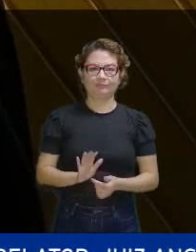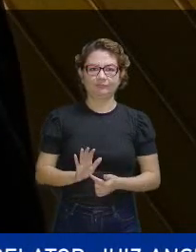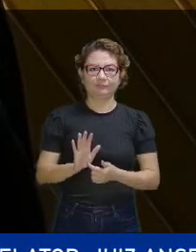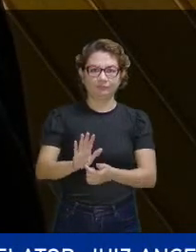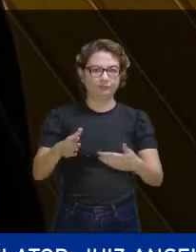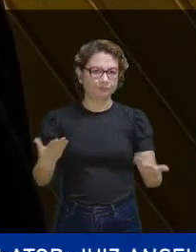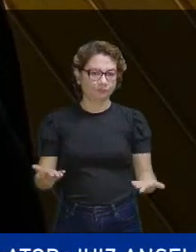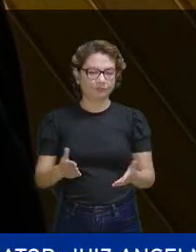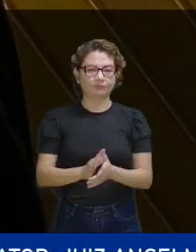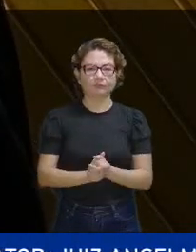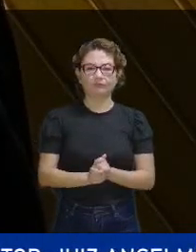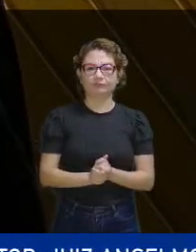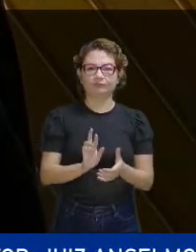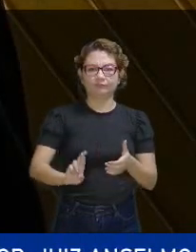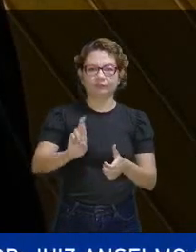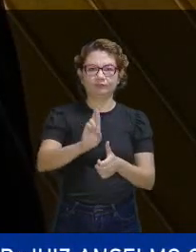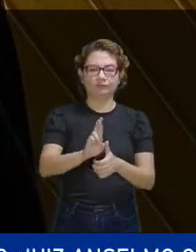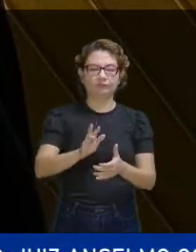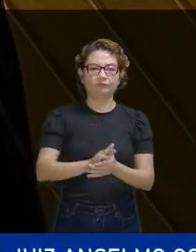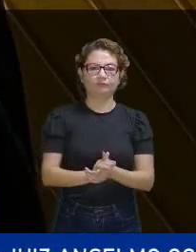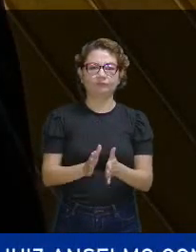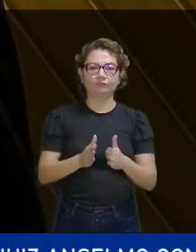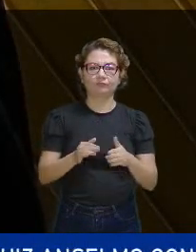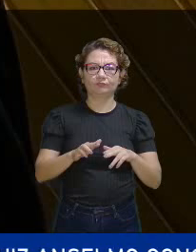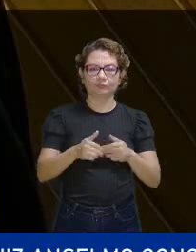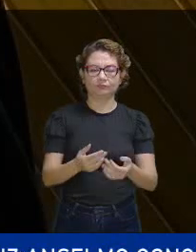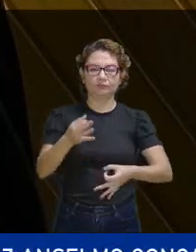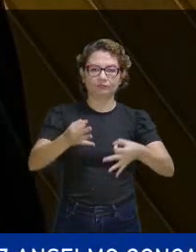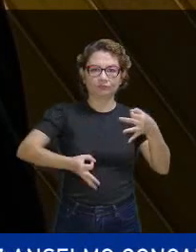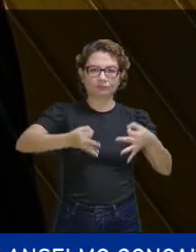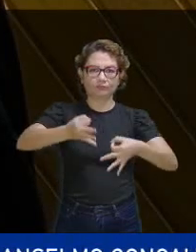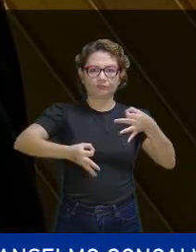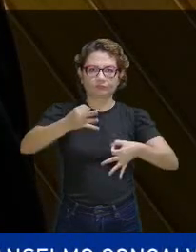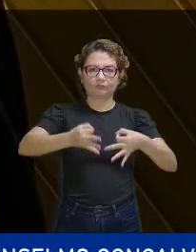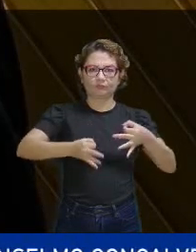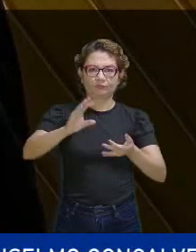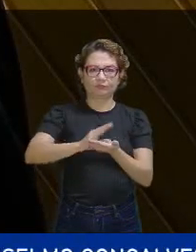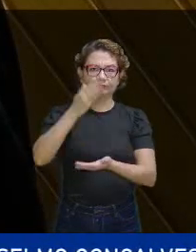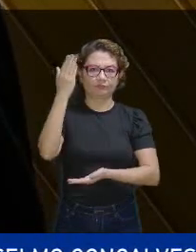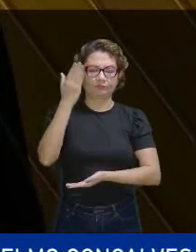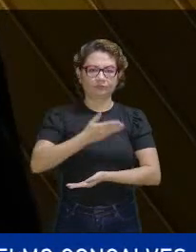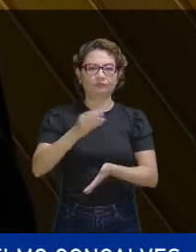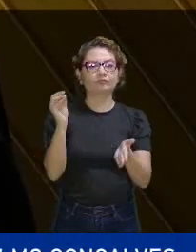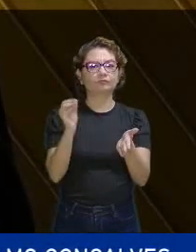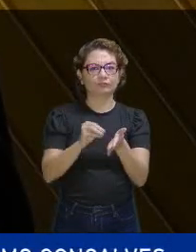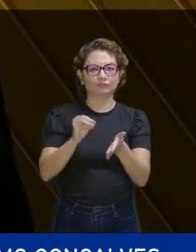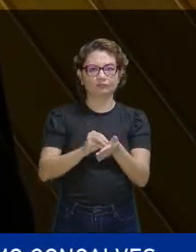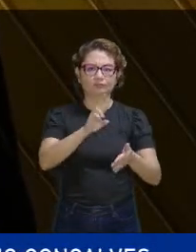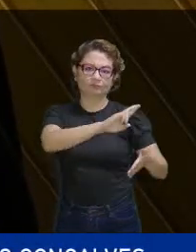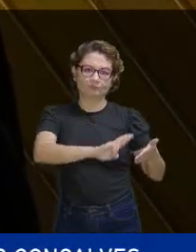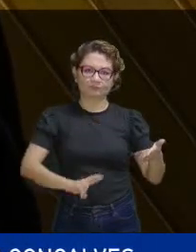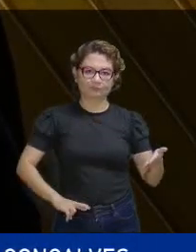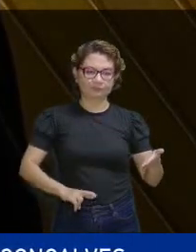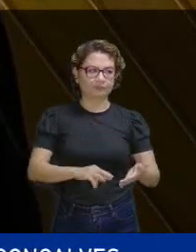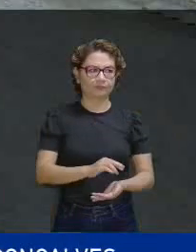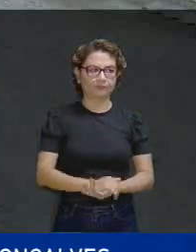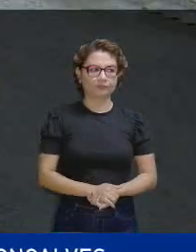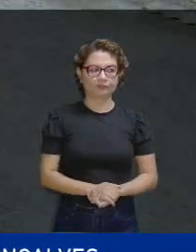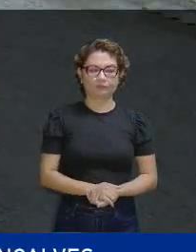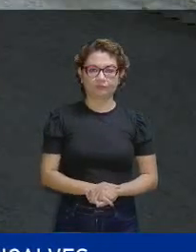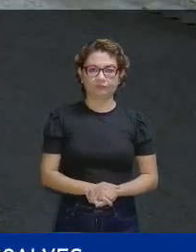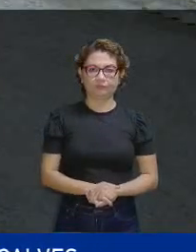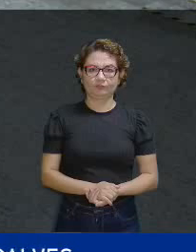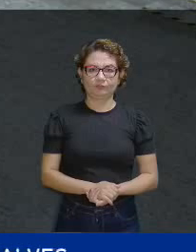a Procuradoria Regional Eleitoral opinou pelo julgamento das contas como não prestadas. É o relatório.